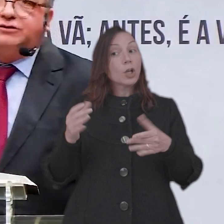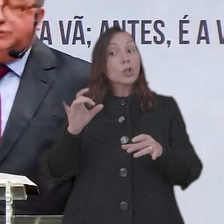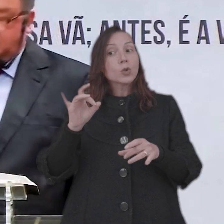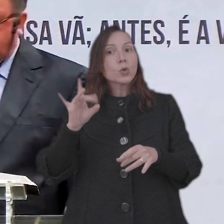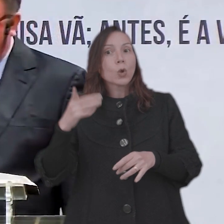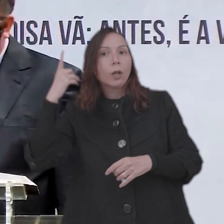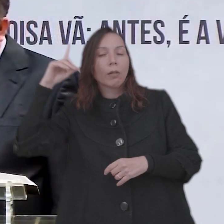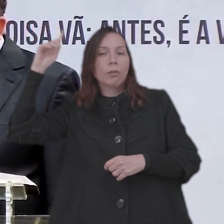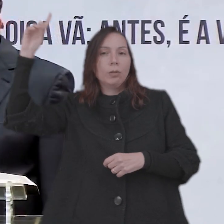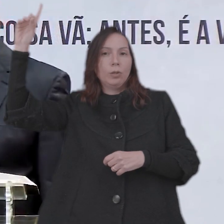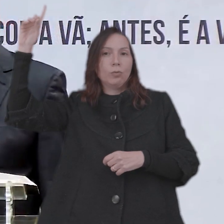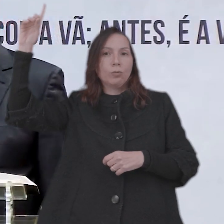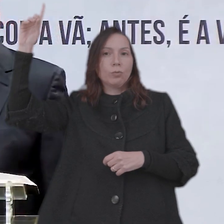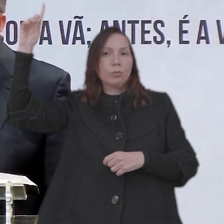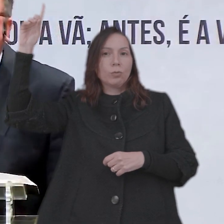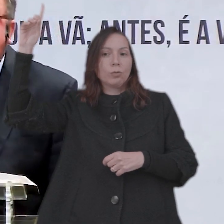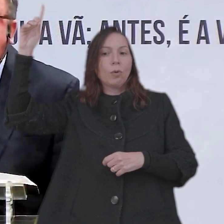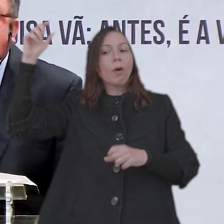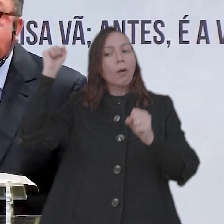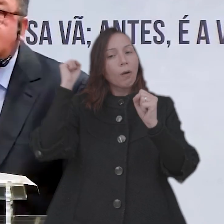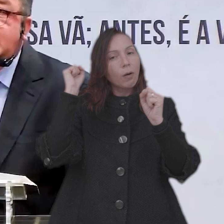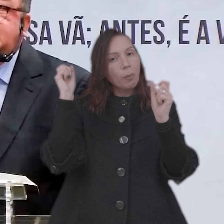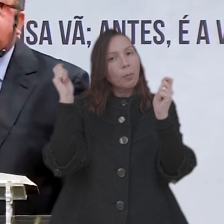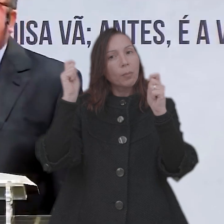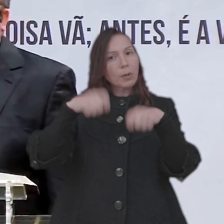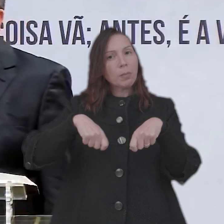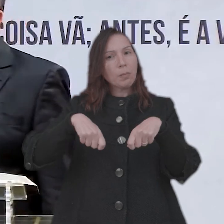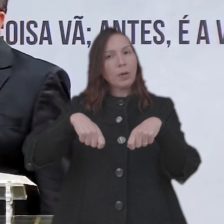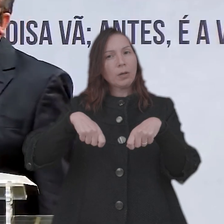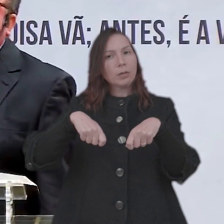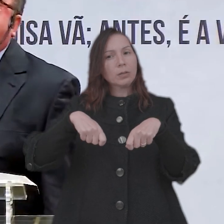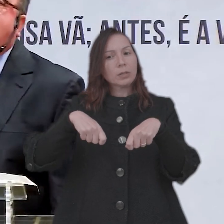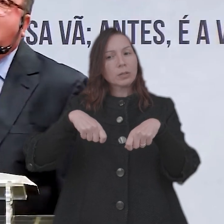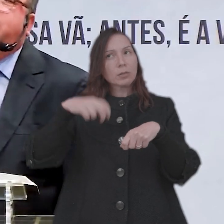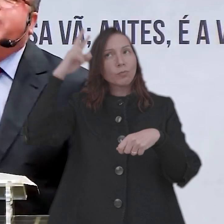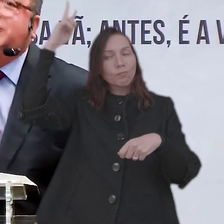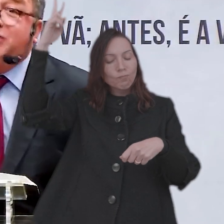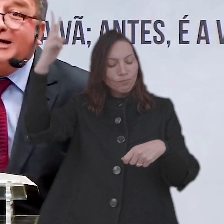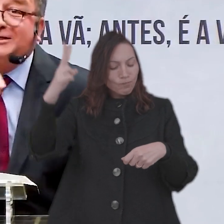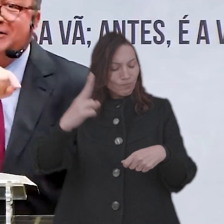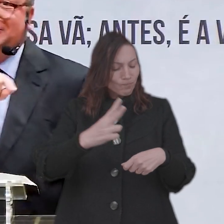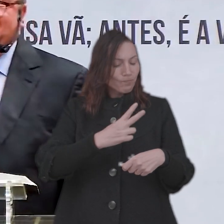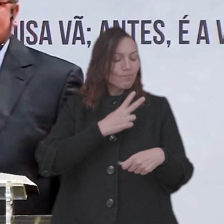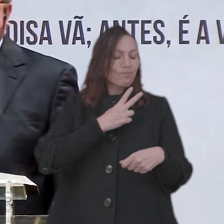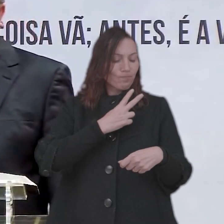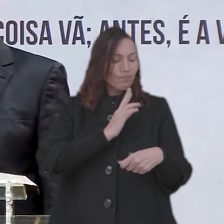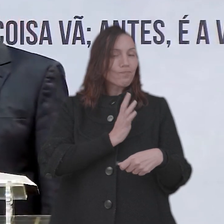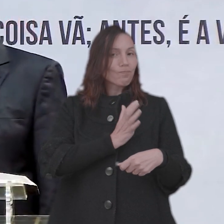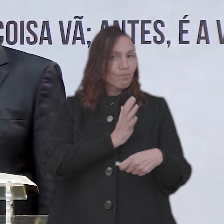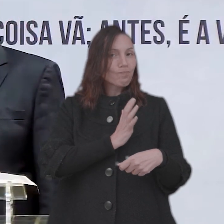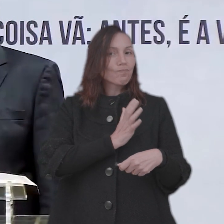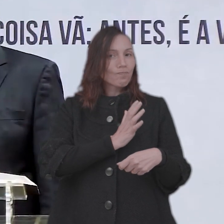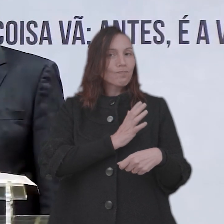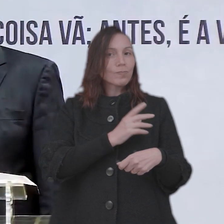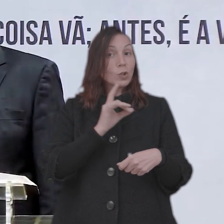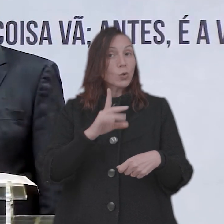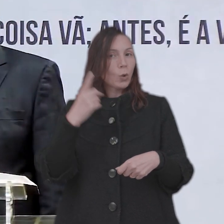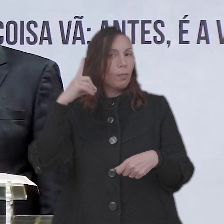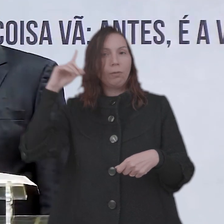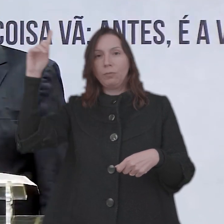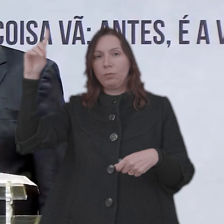Somente Deus, Ele é capaz de diagnosticar o nosso coração.